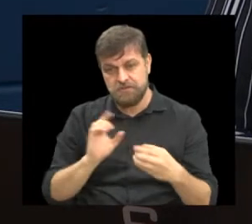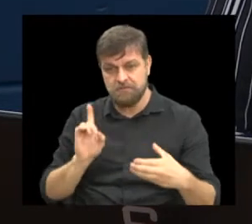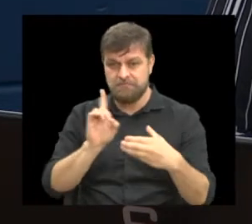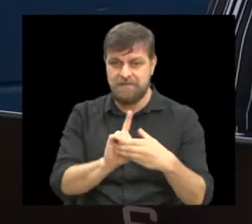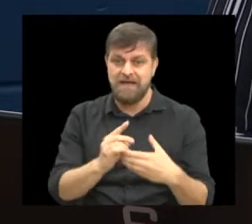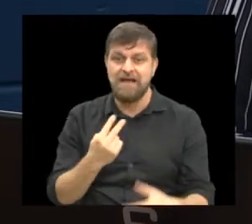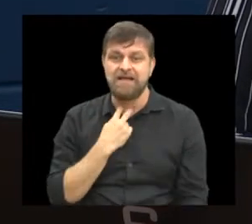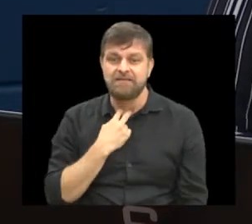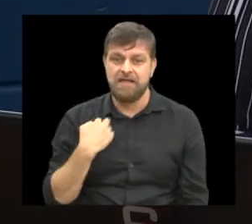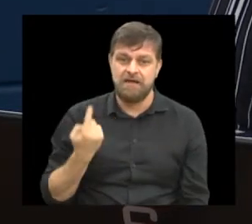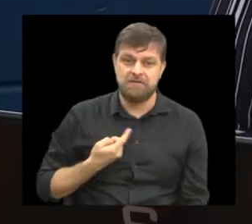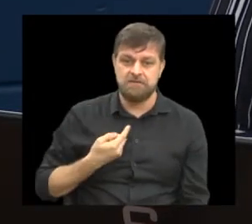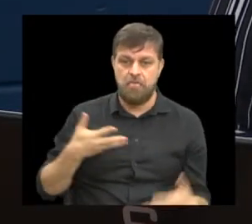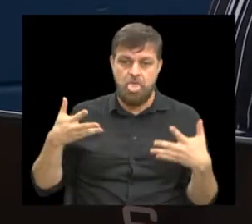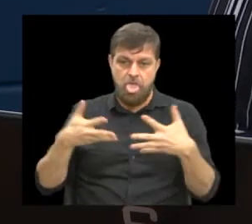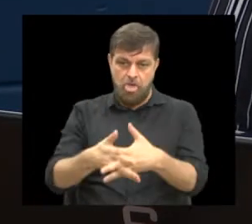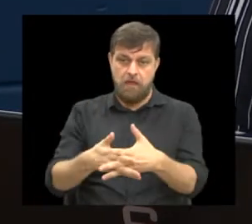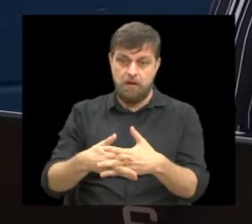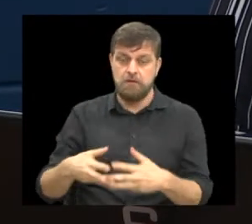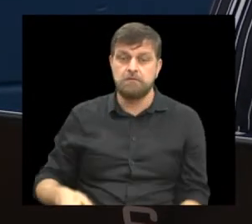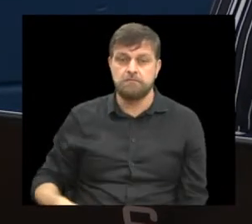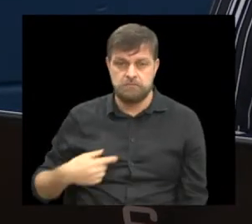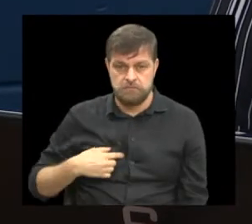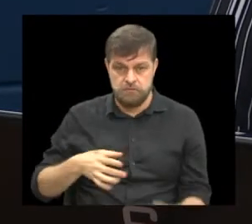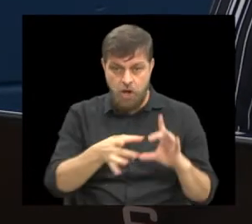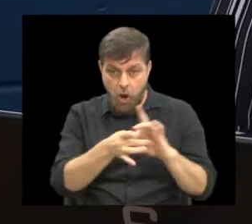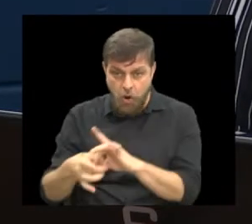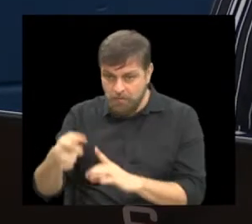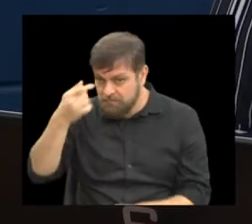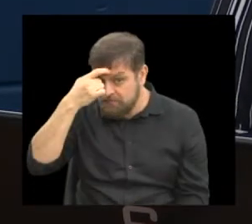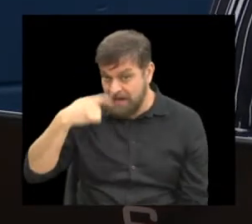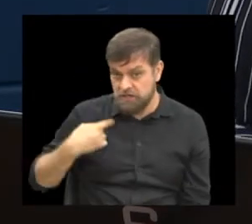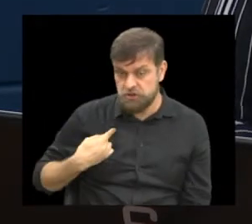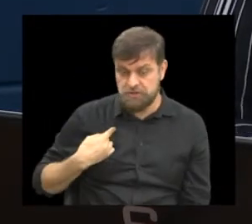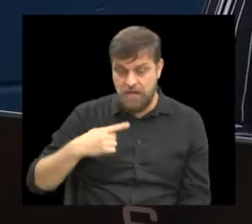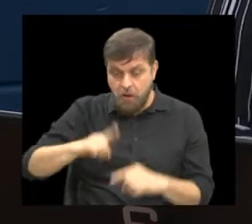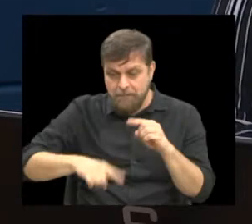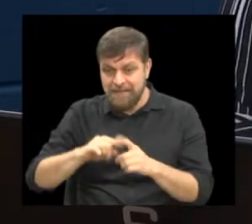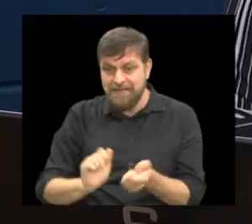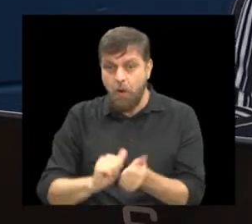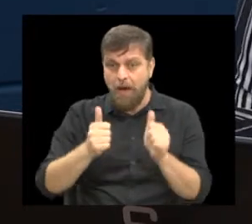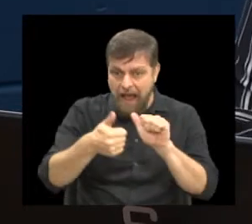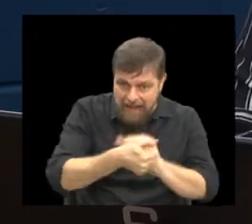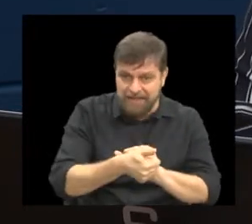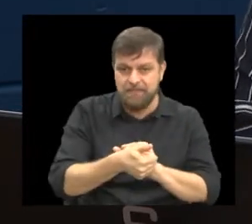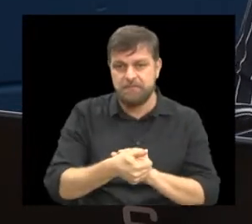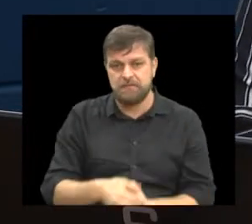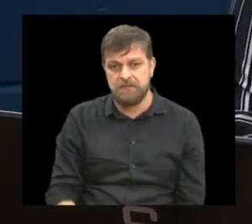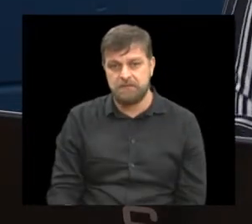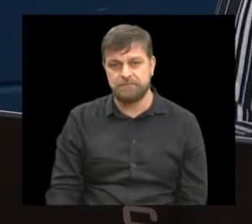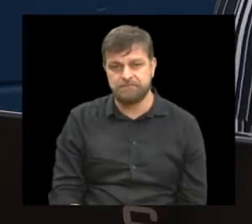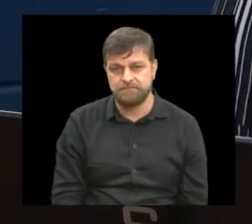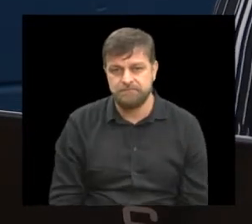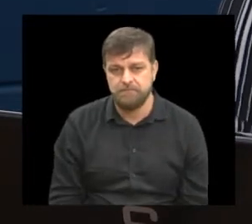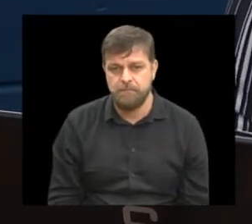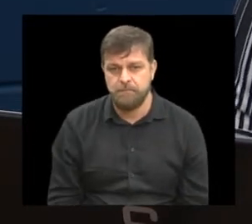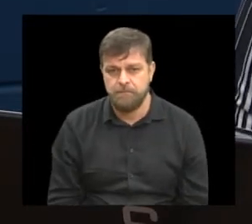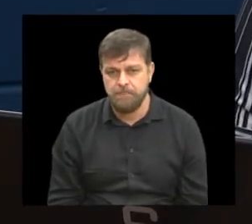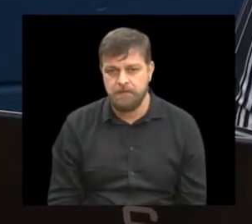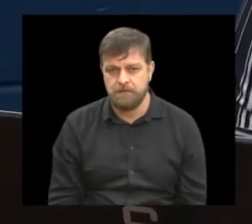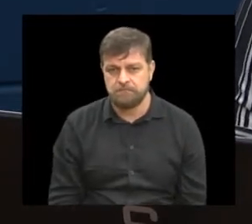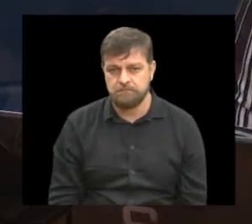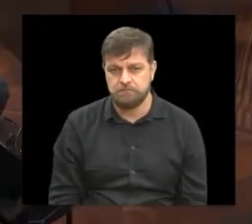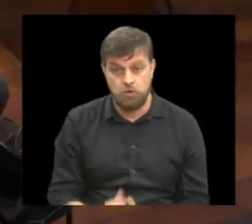para nós sermos incoerentes nesse sentido, né? De não ter um material adaptado ao nosso alunado. Tá bom?